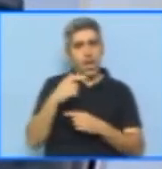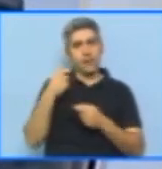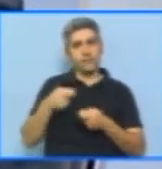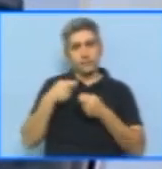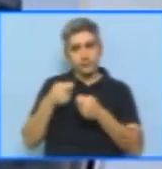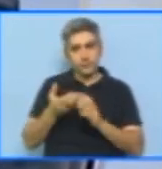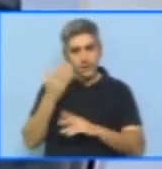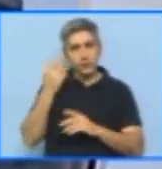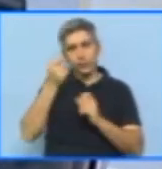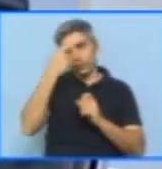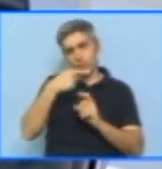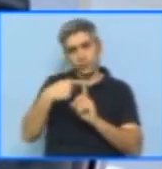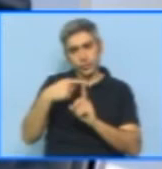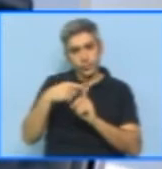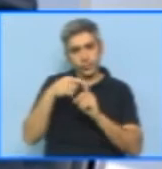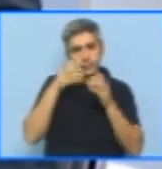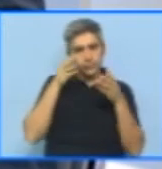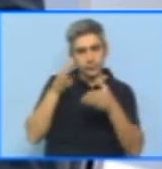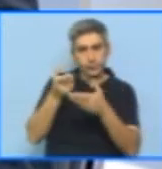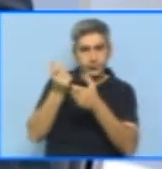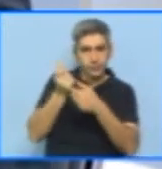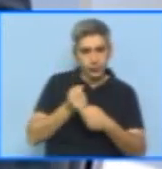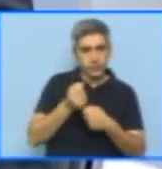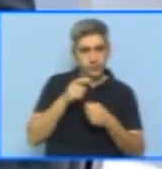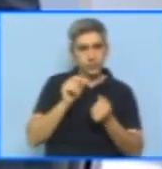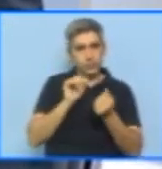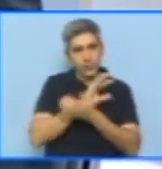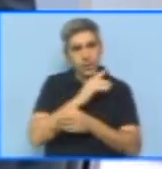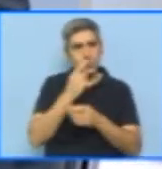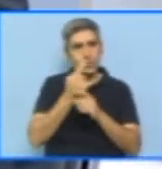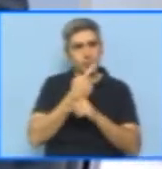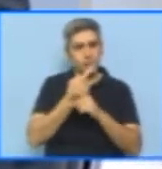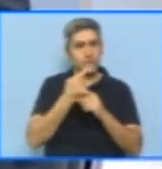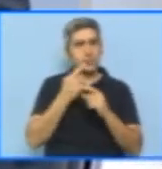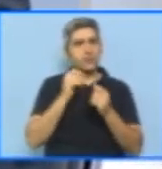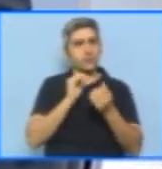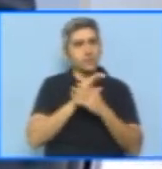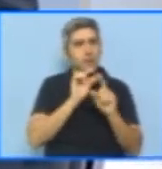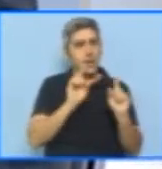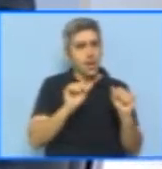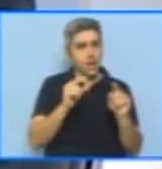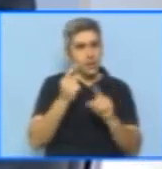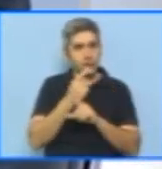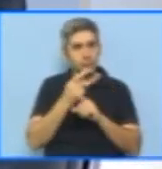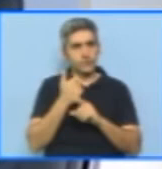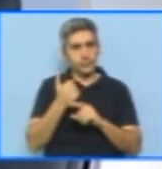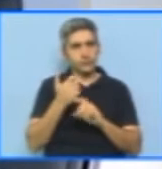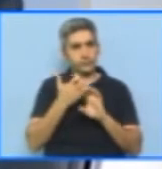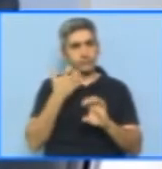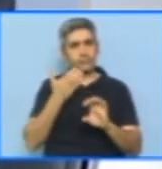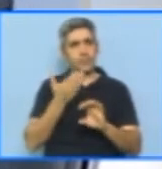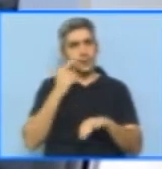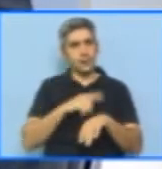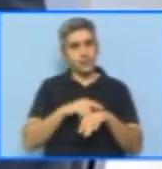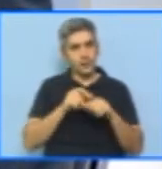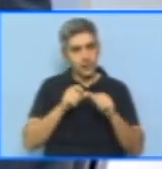em histórias positivas que passam nos nossos telejornais, que são publicadas nos jornais e nas rádios, e normalmente com mais destaque, com mais tempo